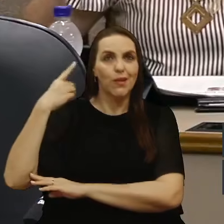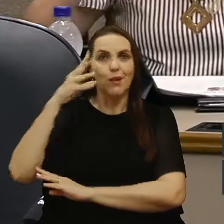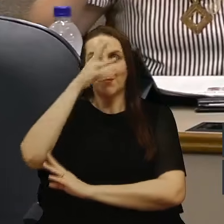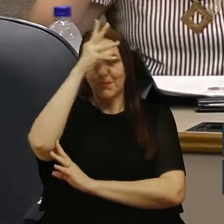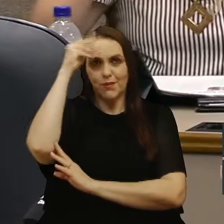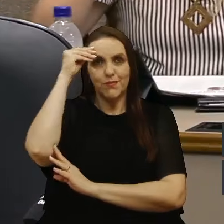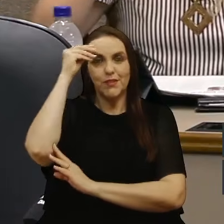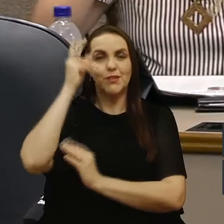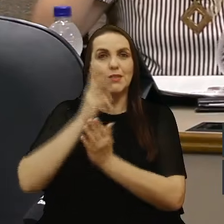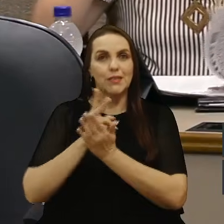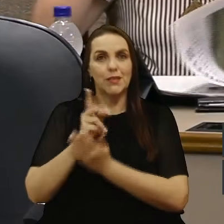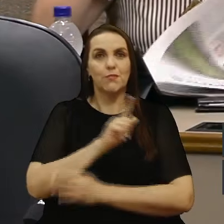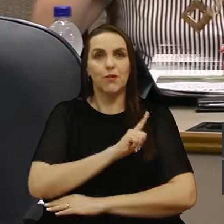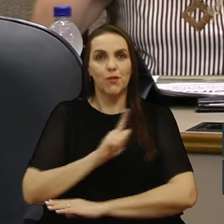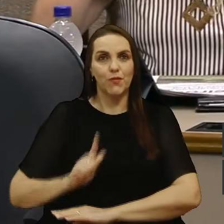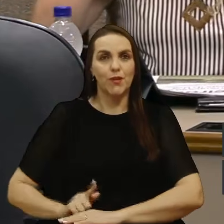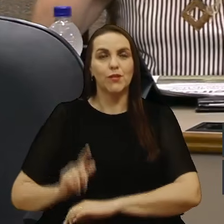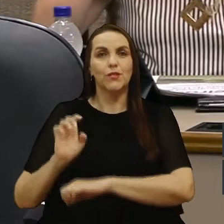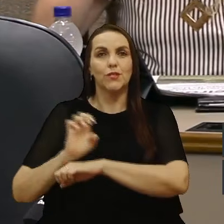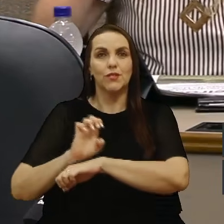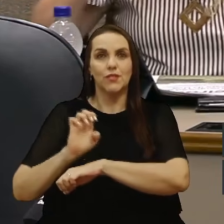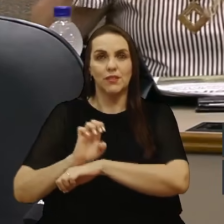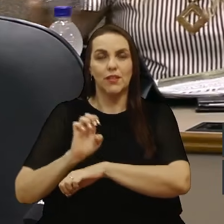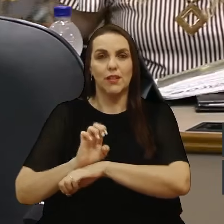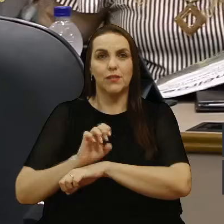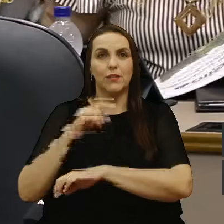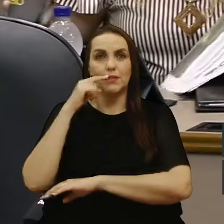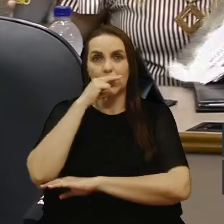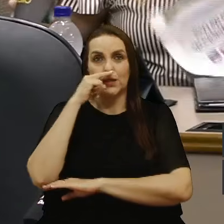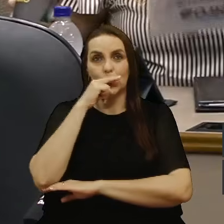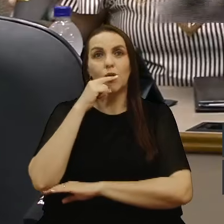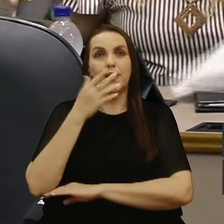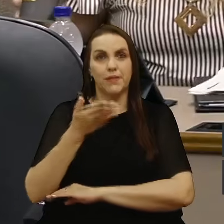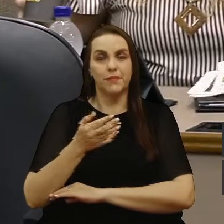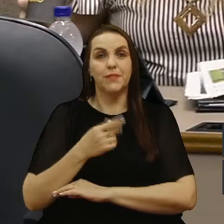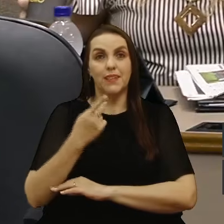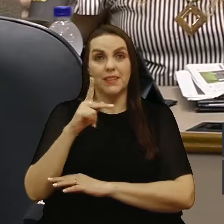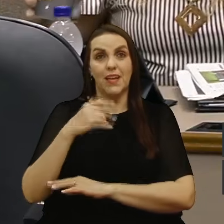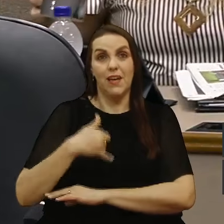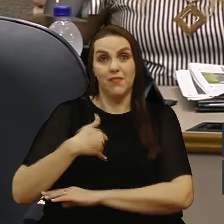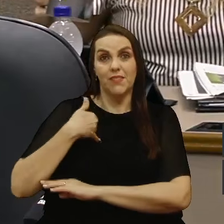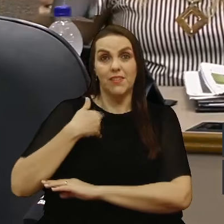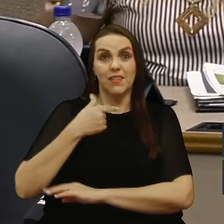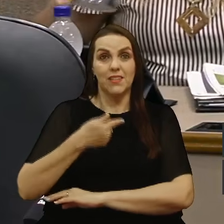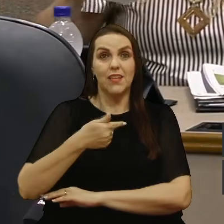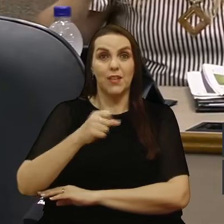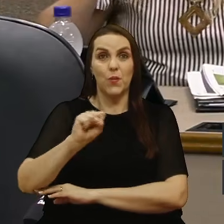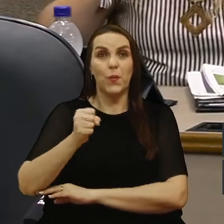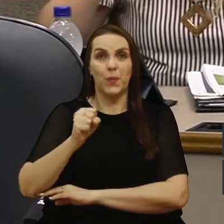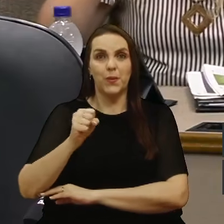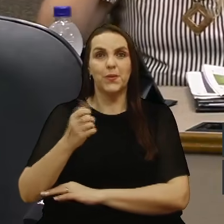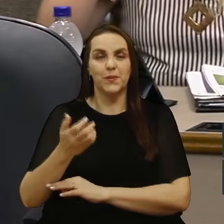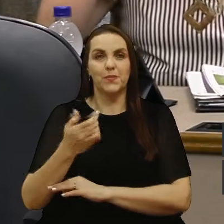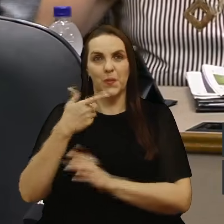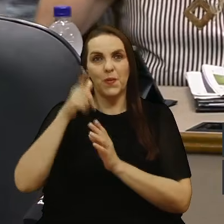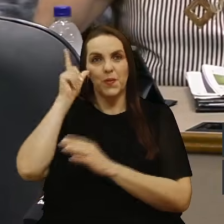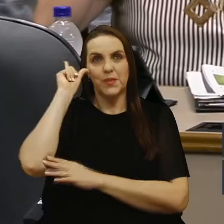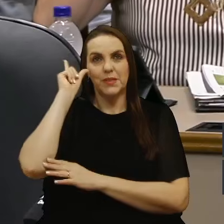e sempre governador do Estado, José Ivo Sartori, pela passagem dos seus 78 anos de idade no dia de